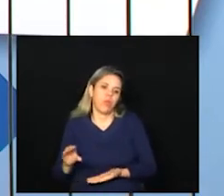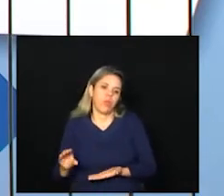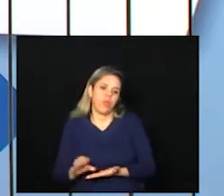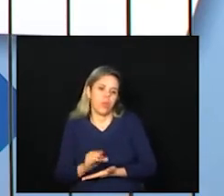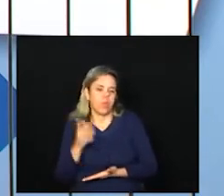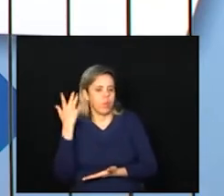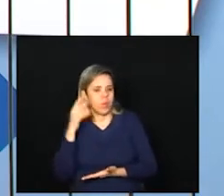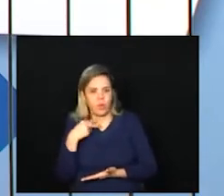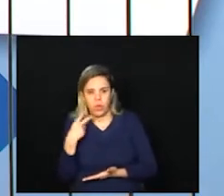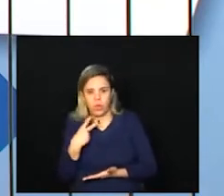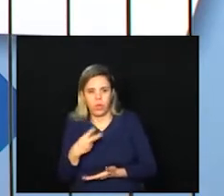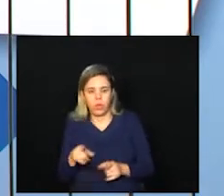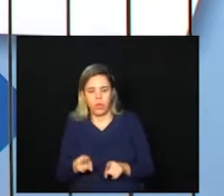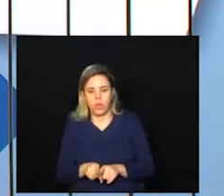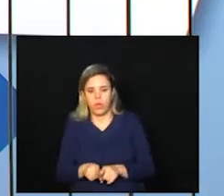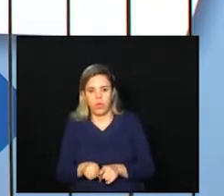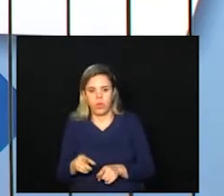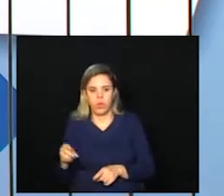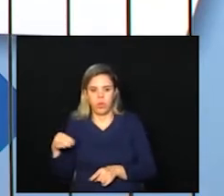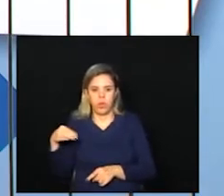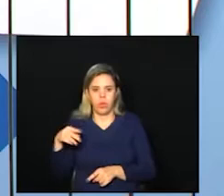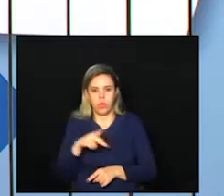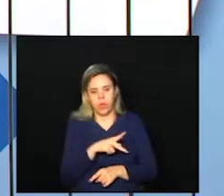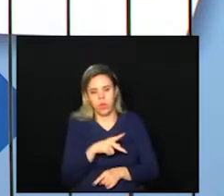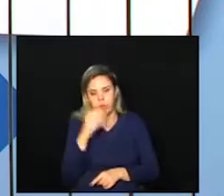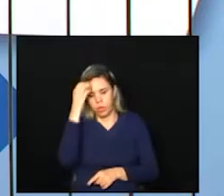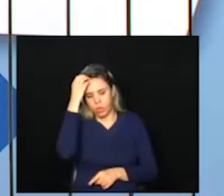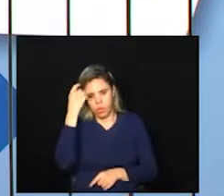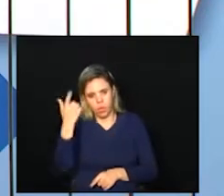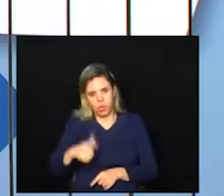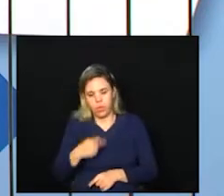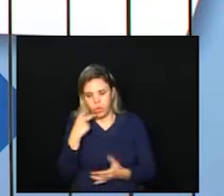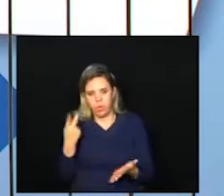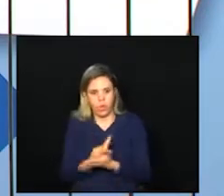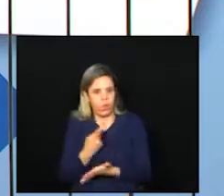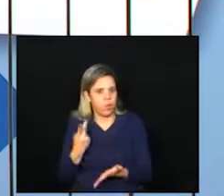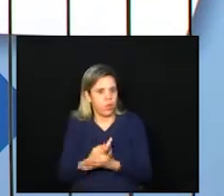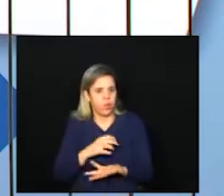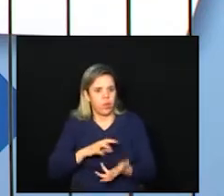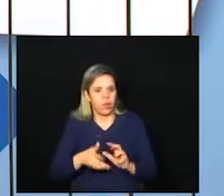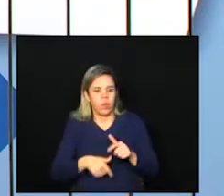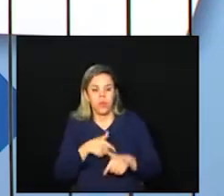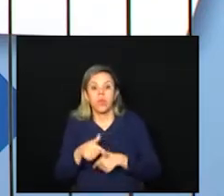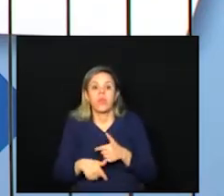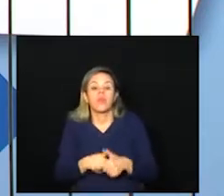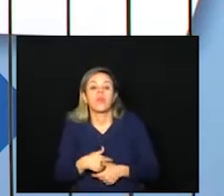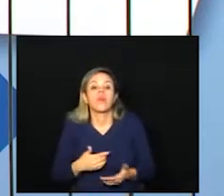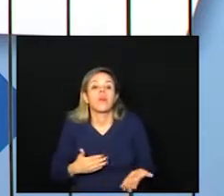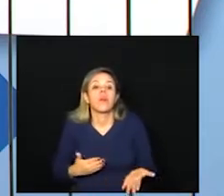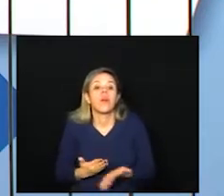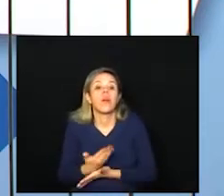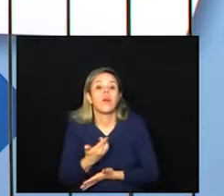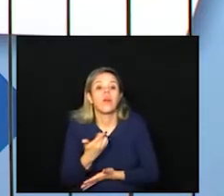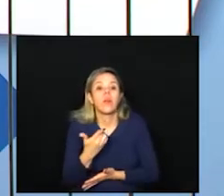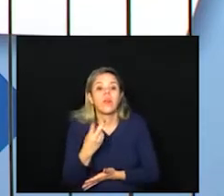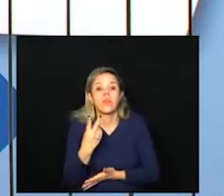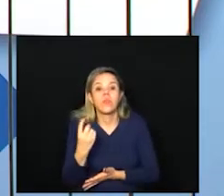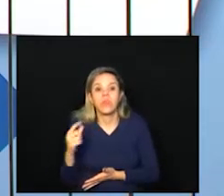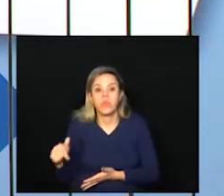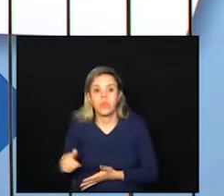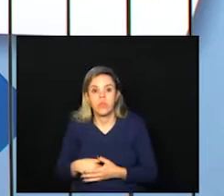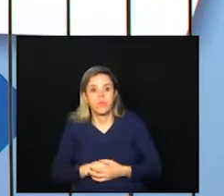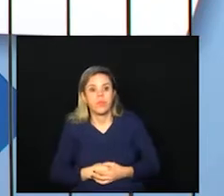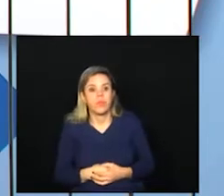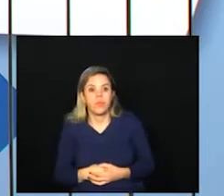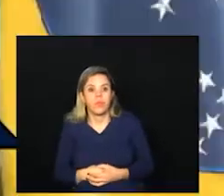Calixto afirma que a medida provisória vai repetir erros da reforma trabalhista aprovada em 2017.